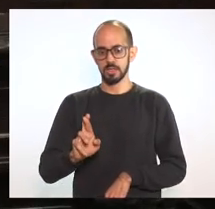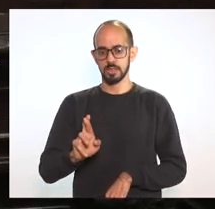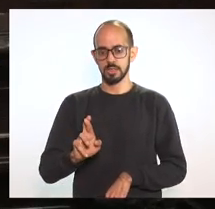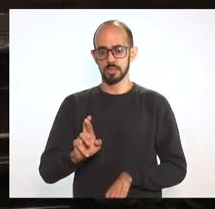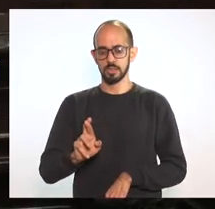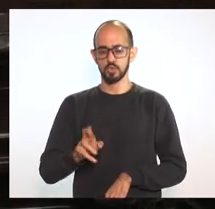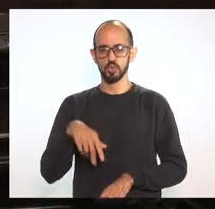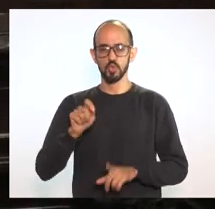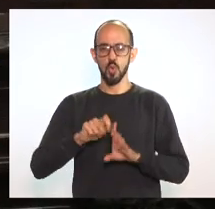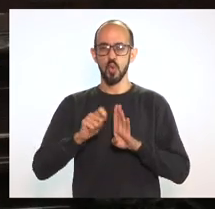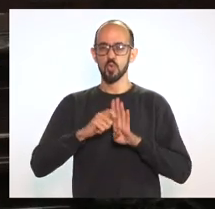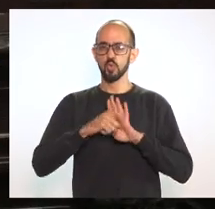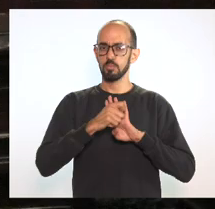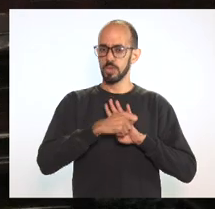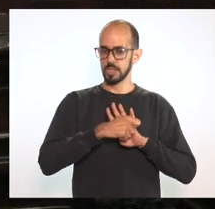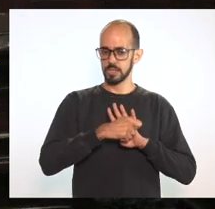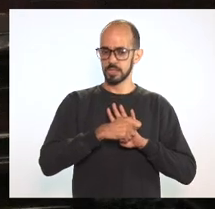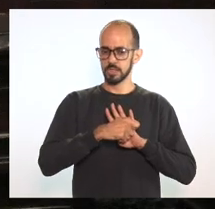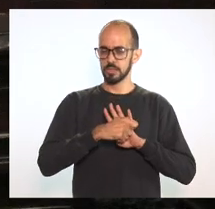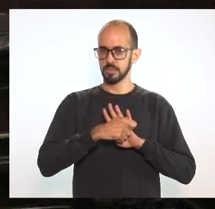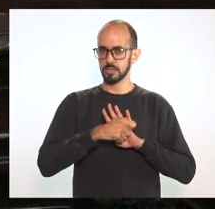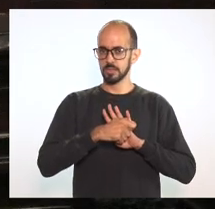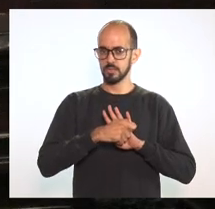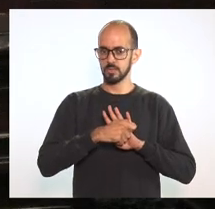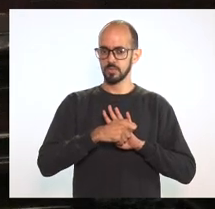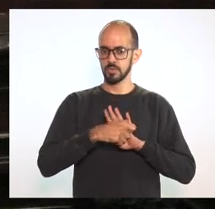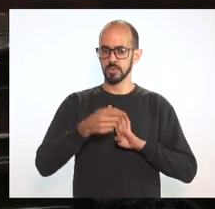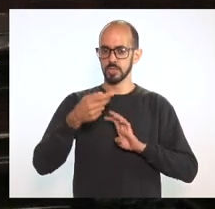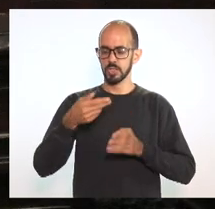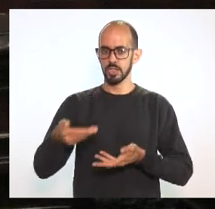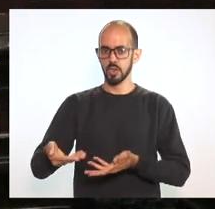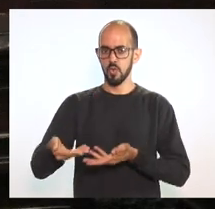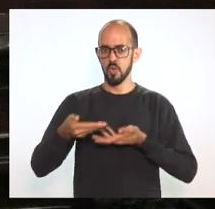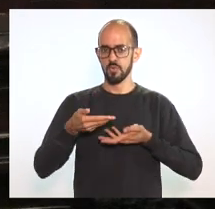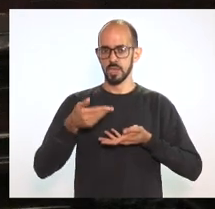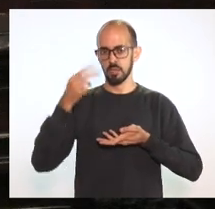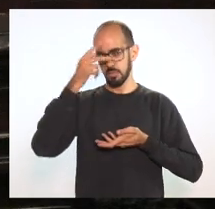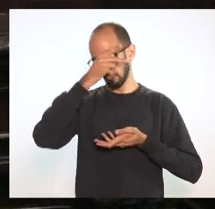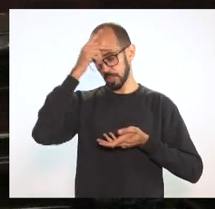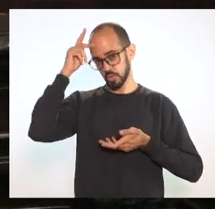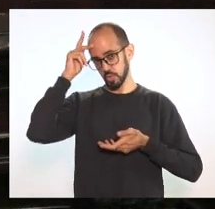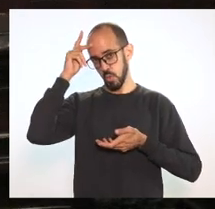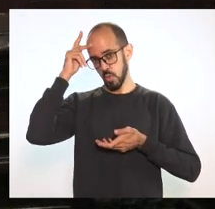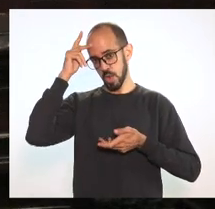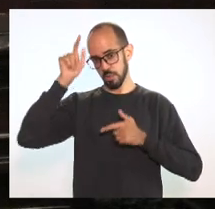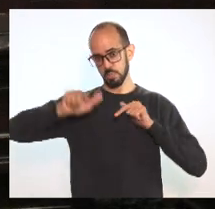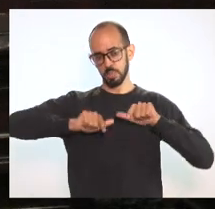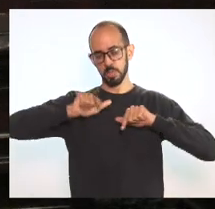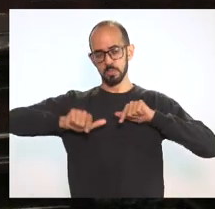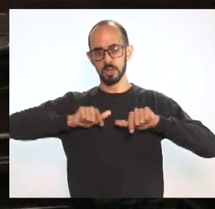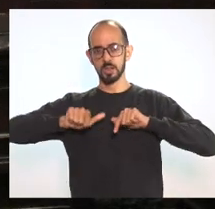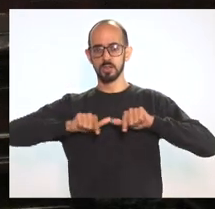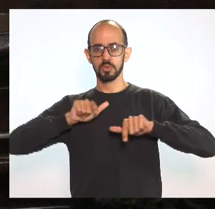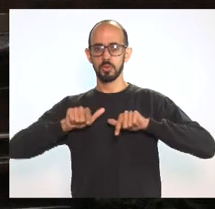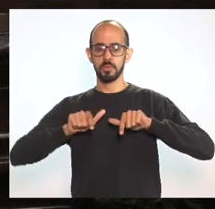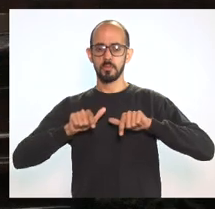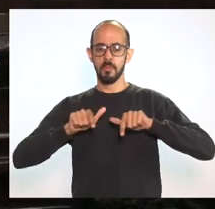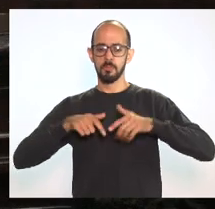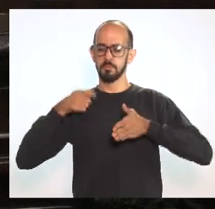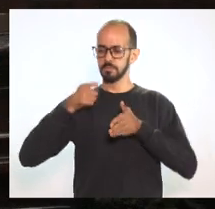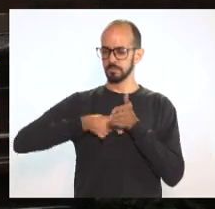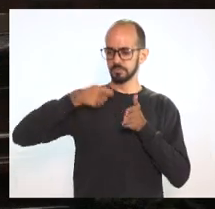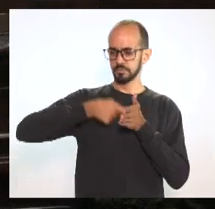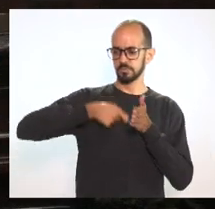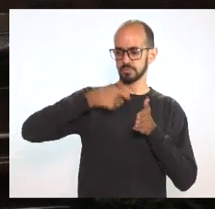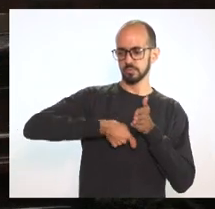conta todo mês, você chamar uma pessoa decente, trabalhadora, que está ali lutando para levar o